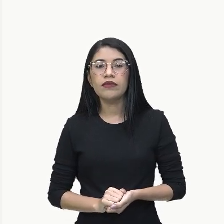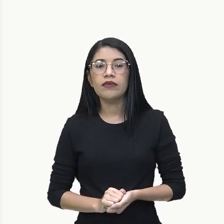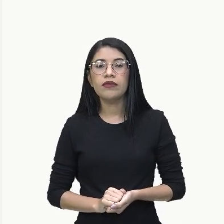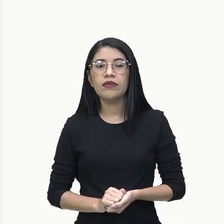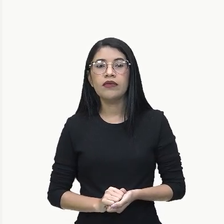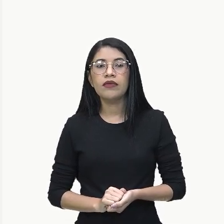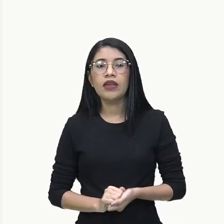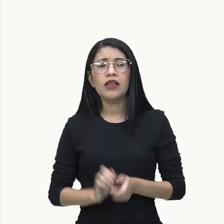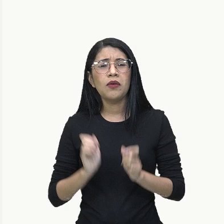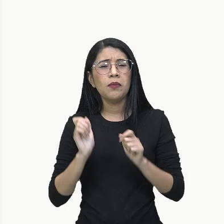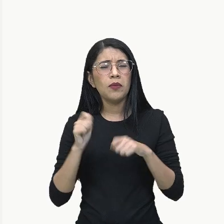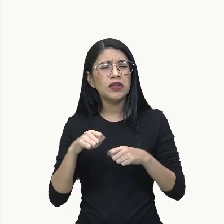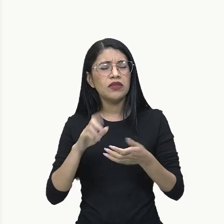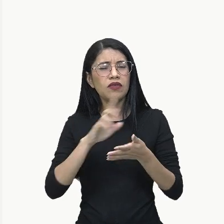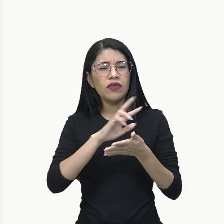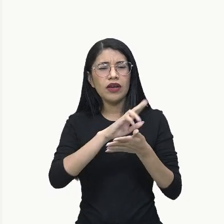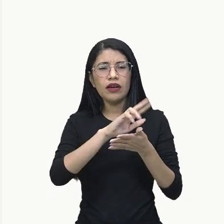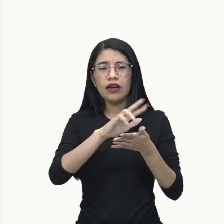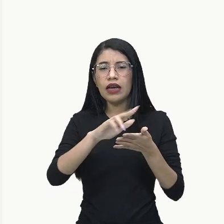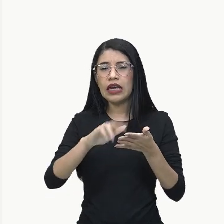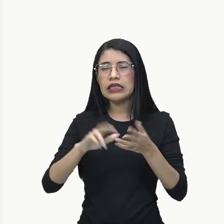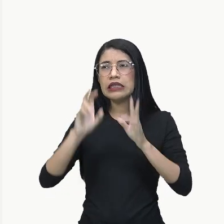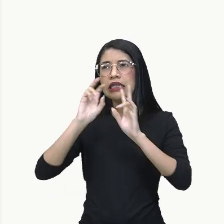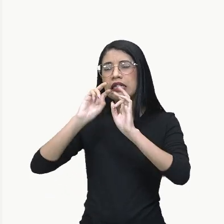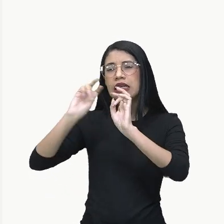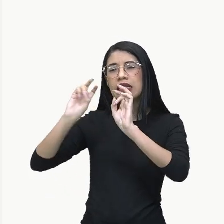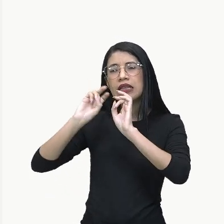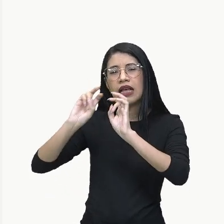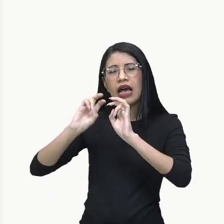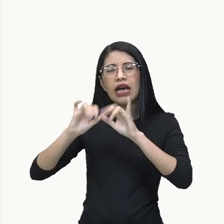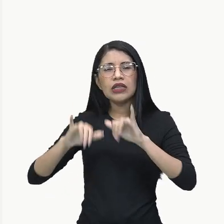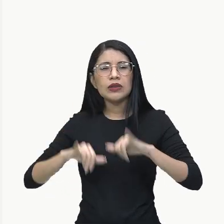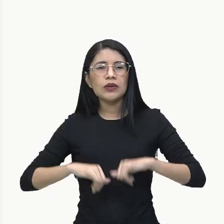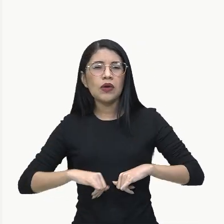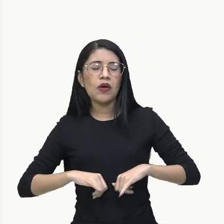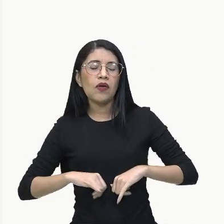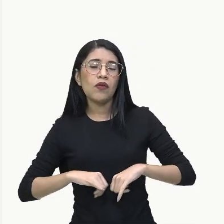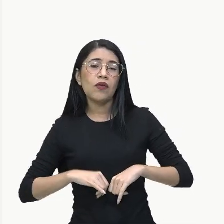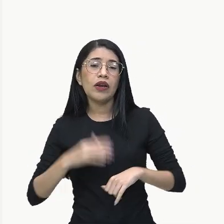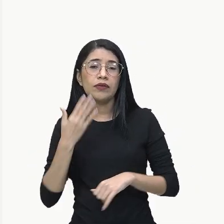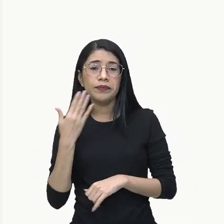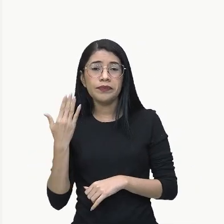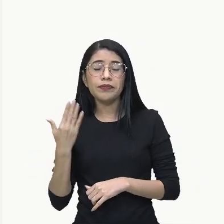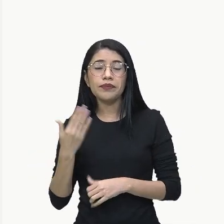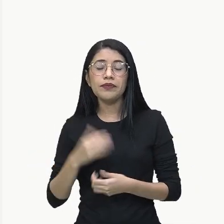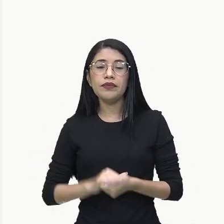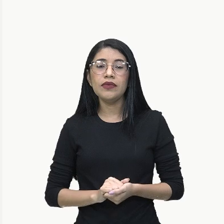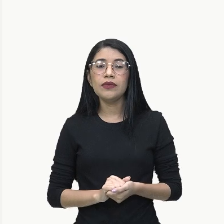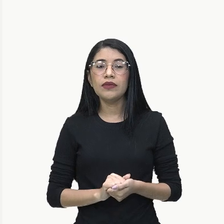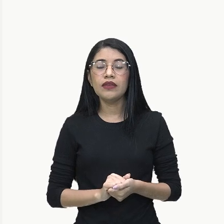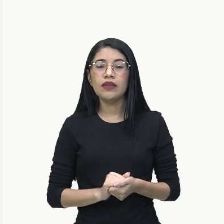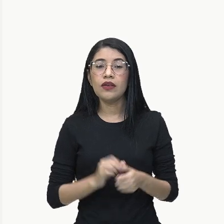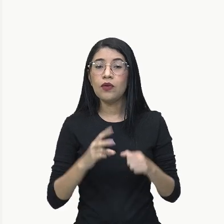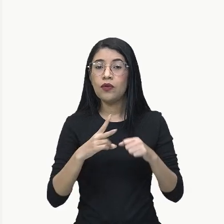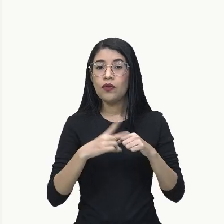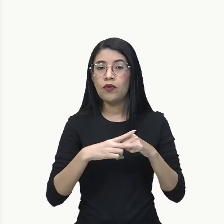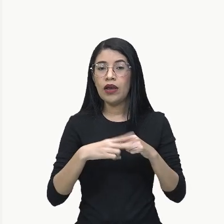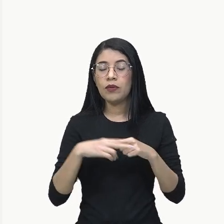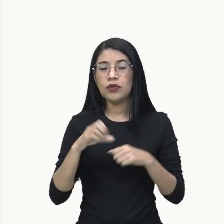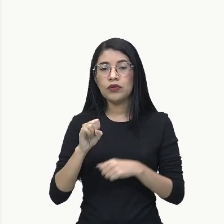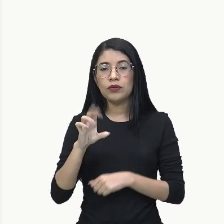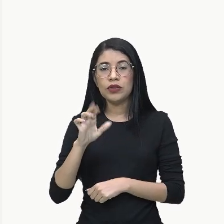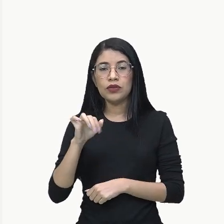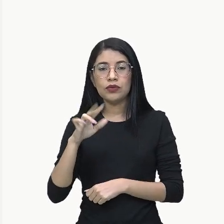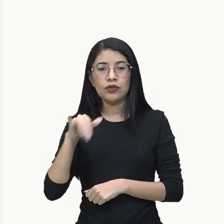várias possibilidades, se você gritasse, gemesse, né, nesse verbo aí no subjuntivo, mas José